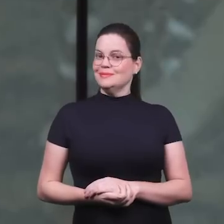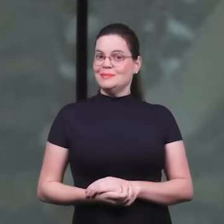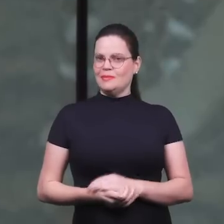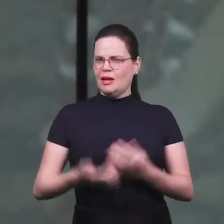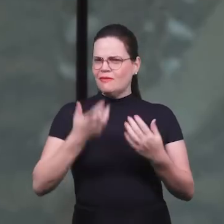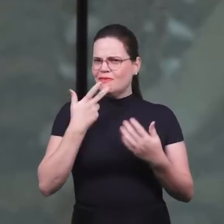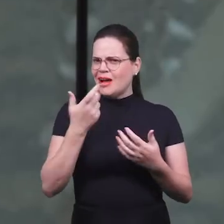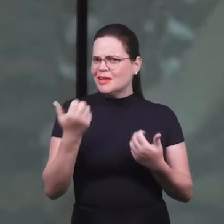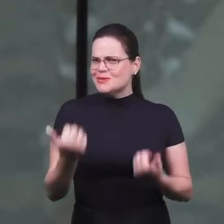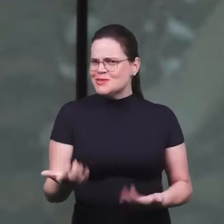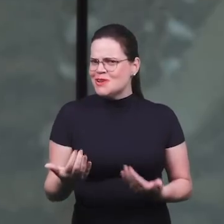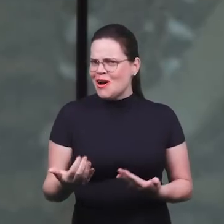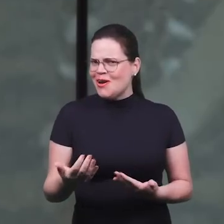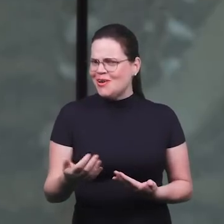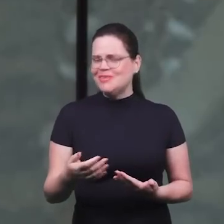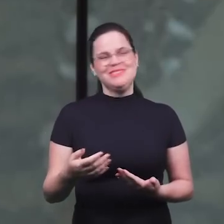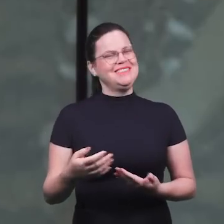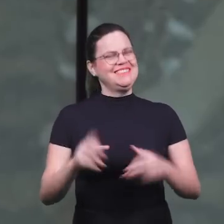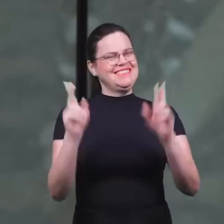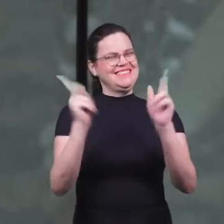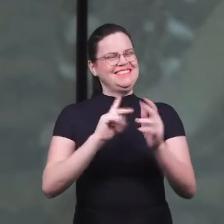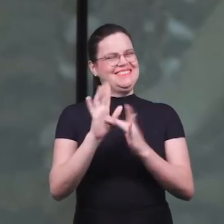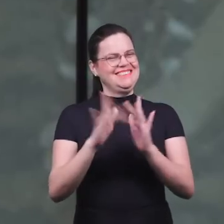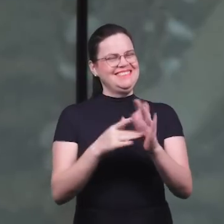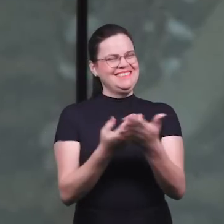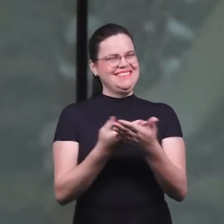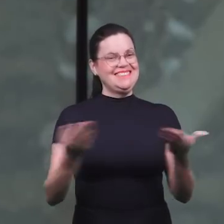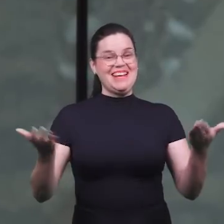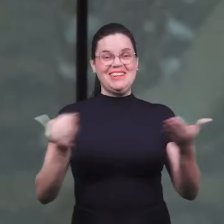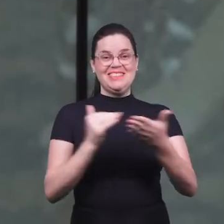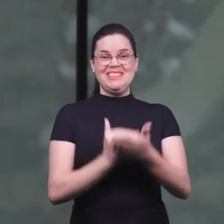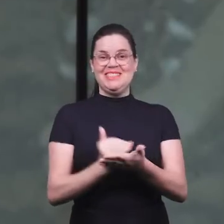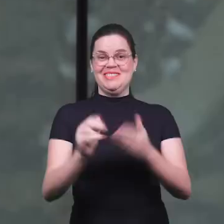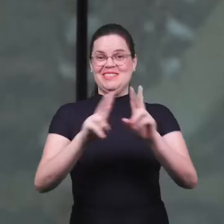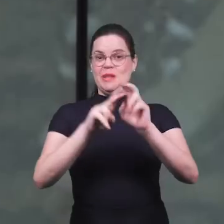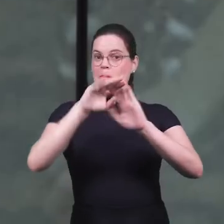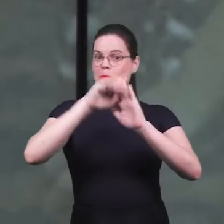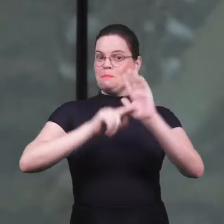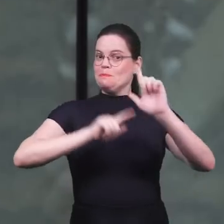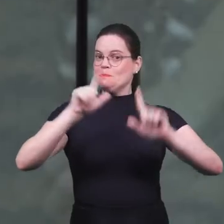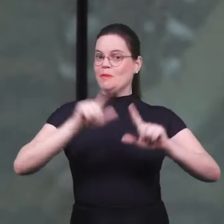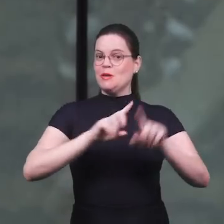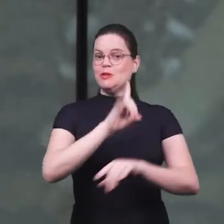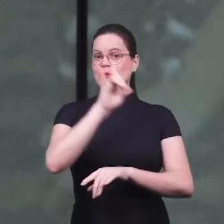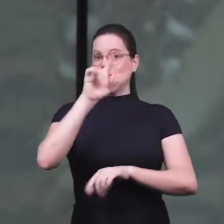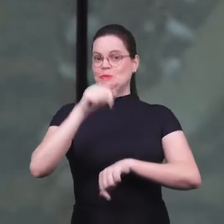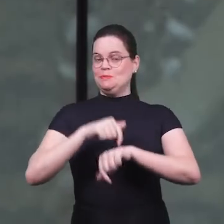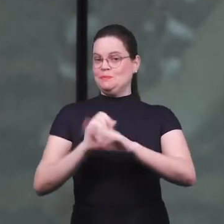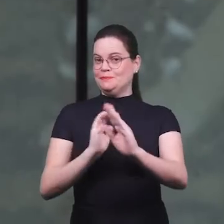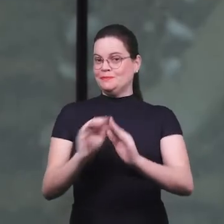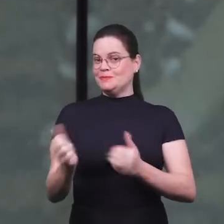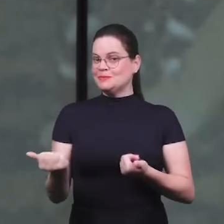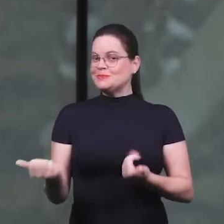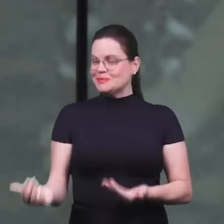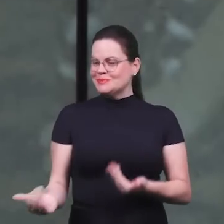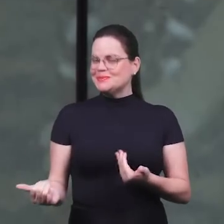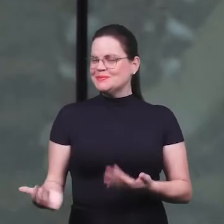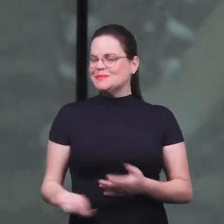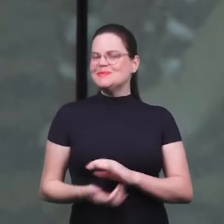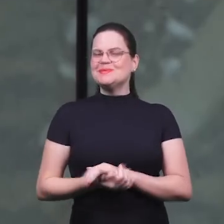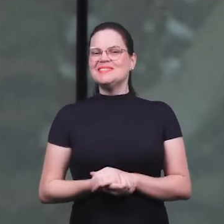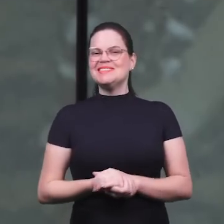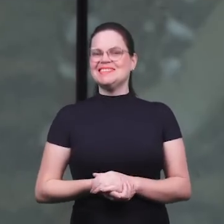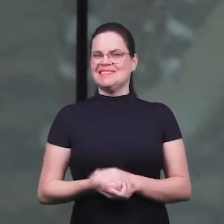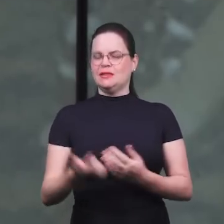Fala jovem, a paz do Senhor Jesus! Estamos começando mais uma edição do programa Os Dias da Minha Mocidade. E